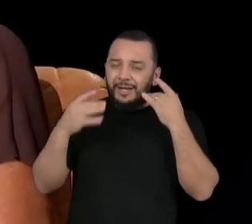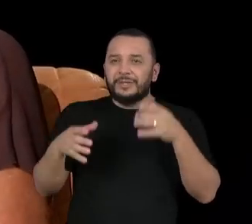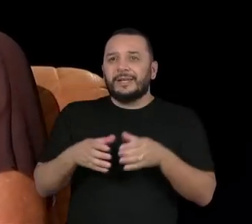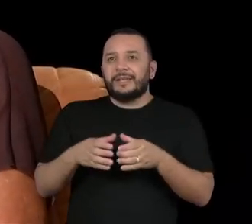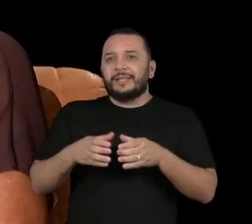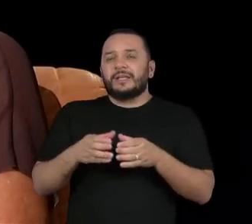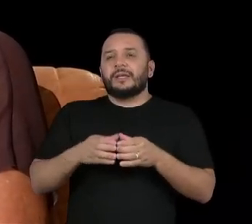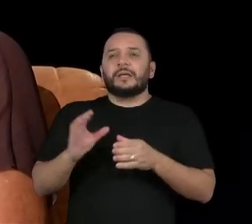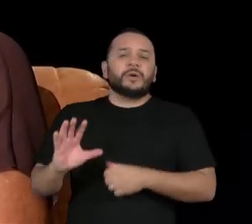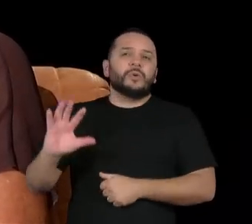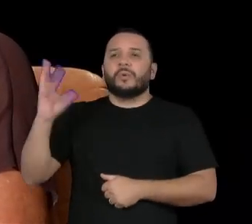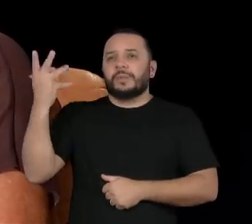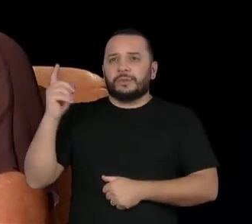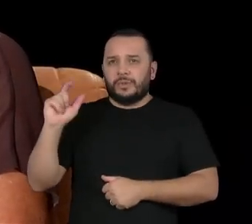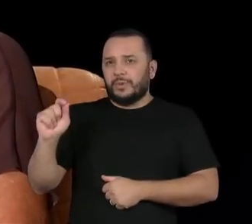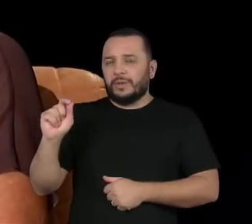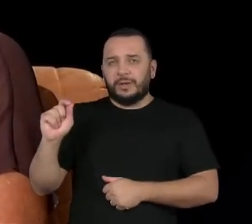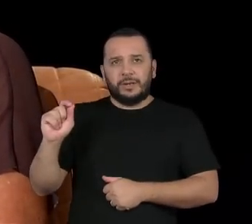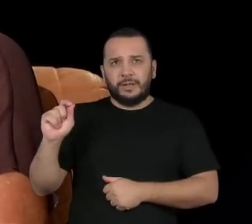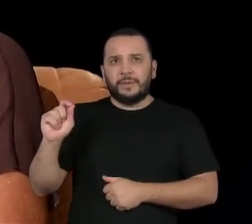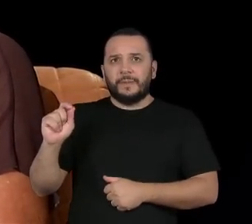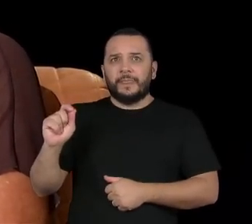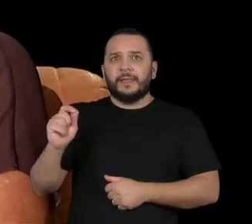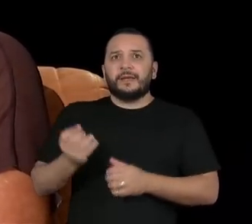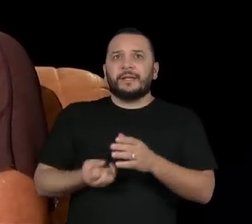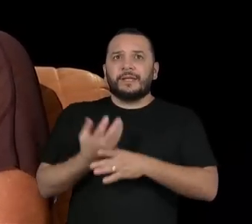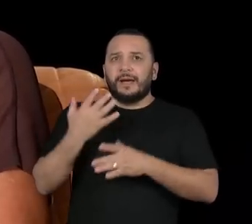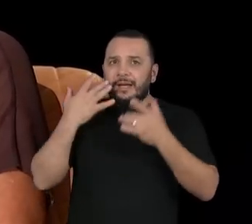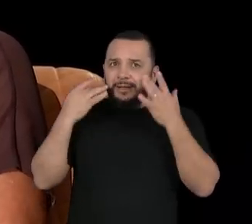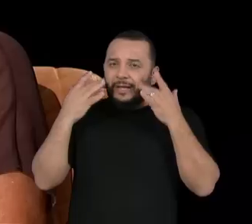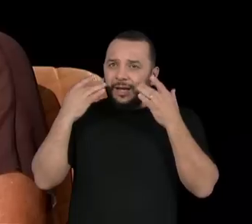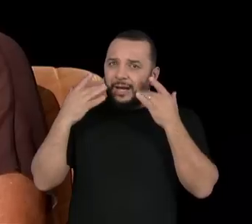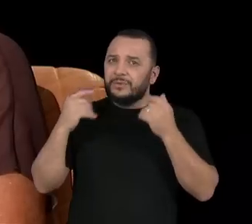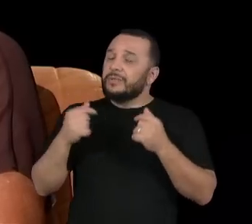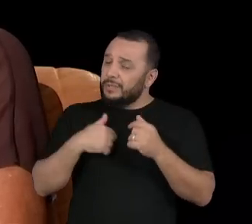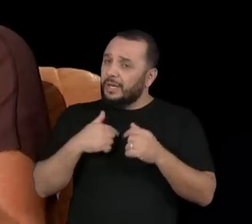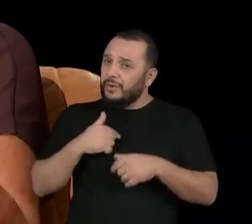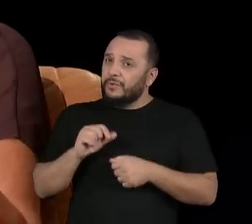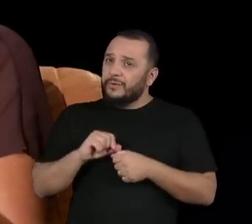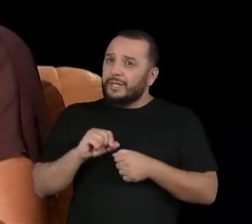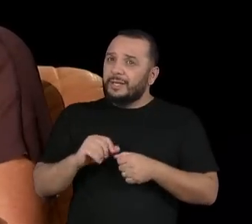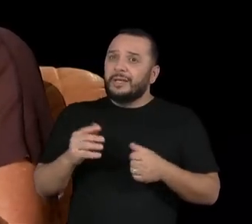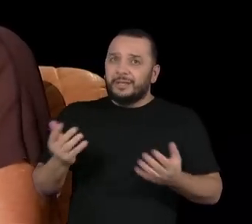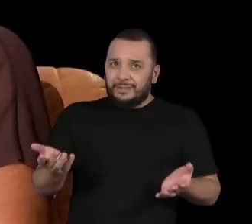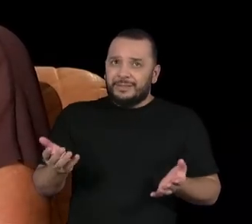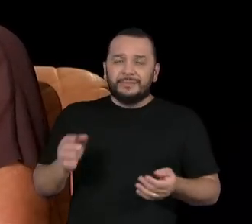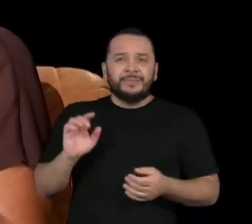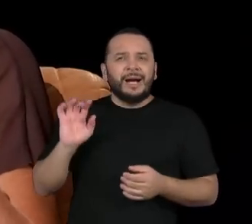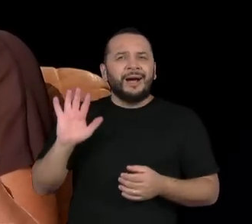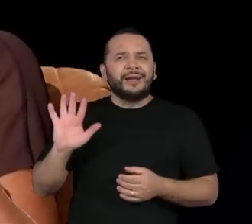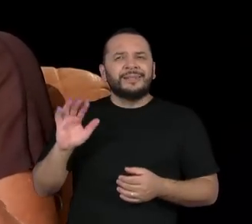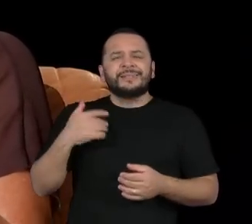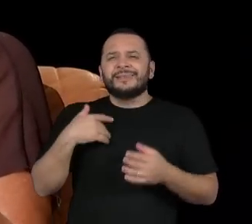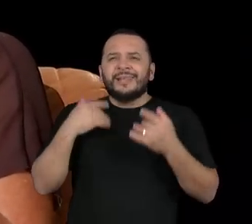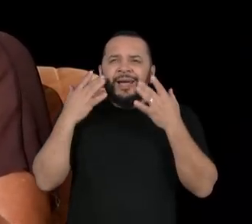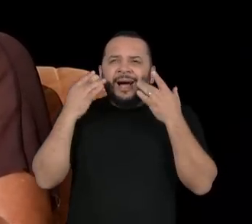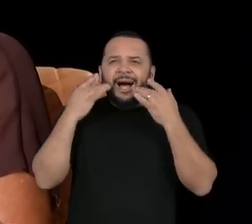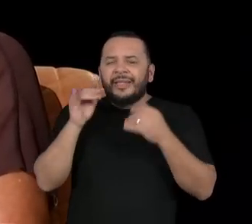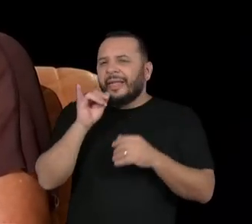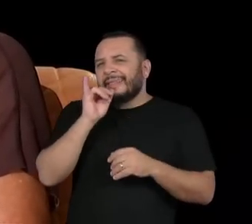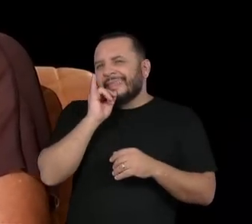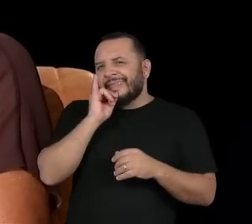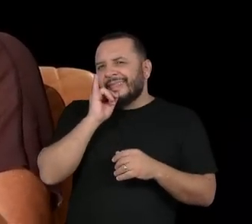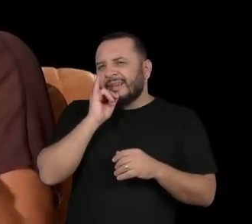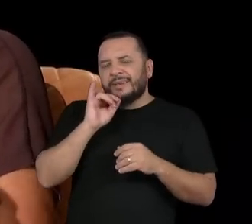uma montagem de uma peça, o despacho, e eu fiz, mas era amador. O meu primeiro